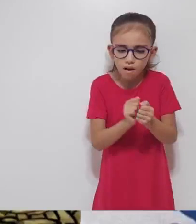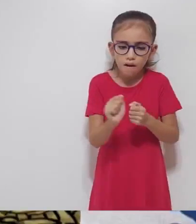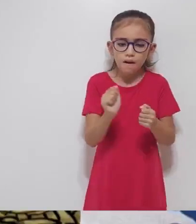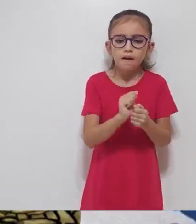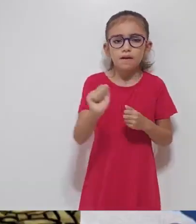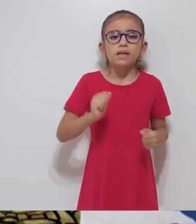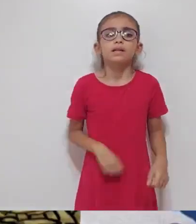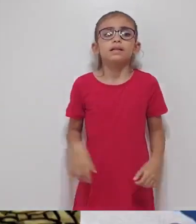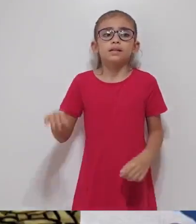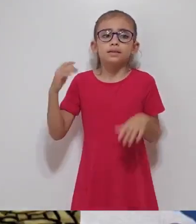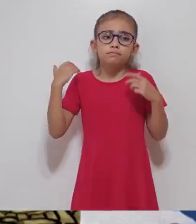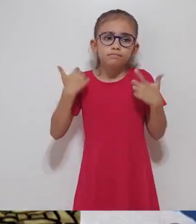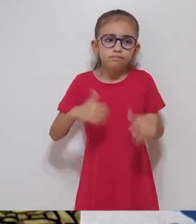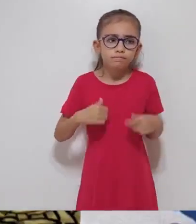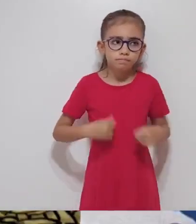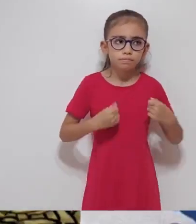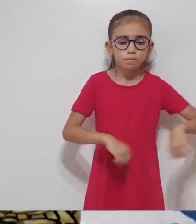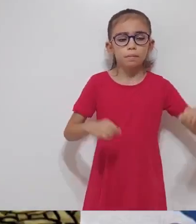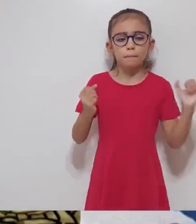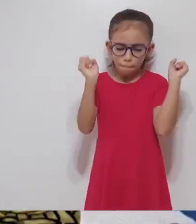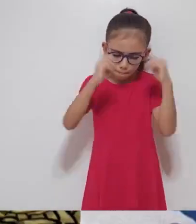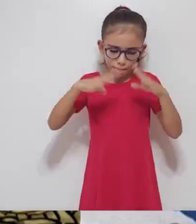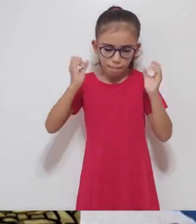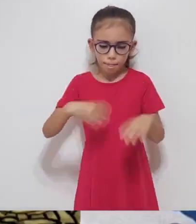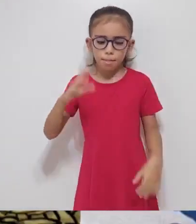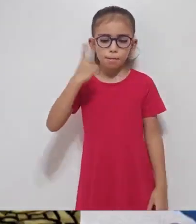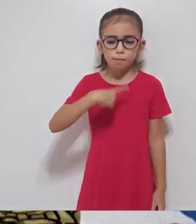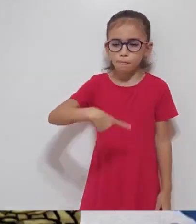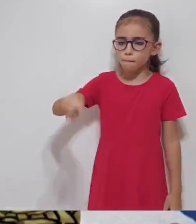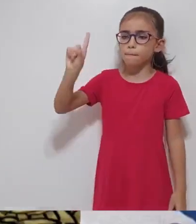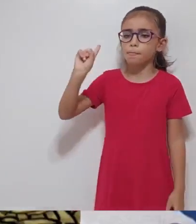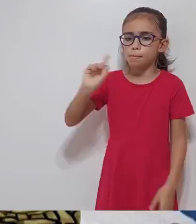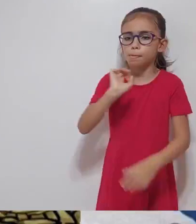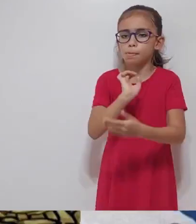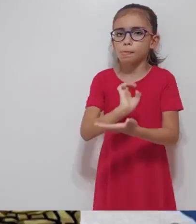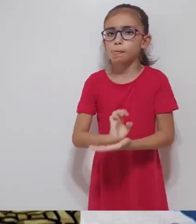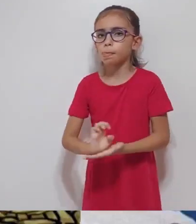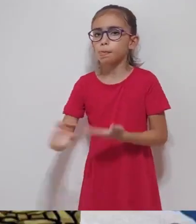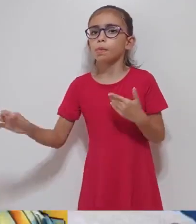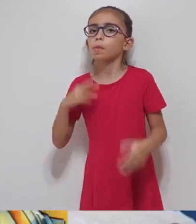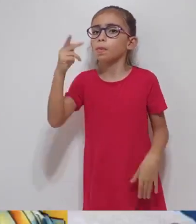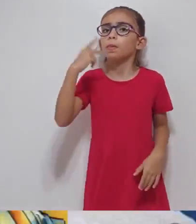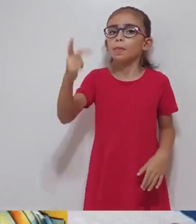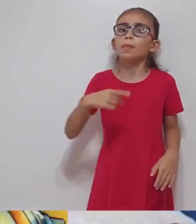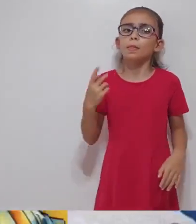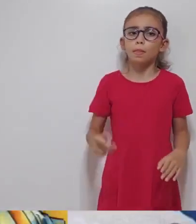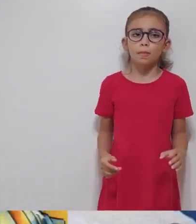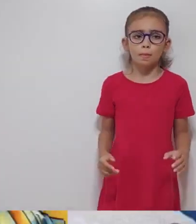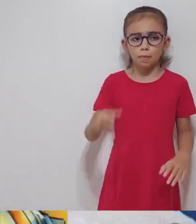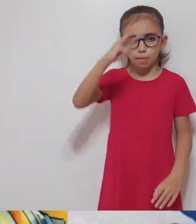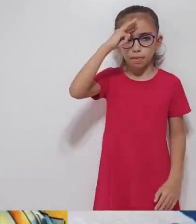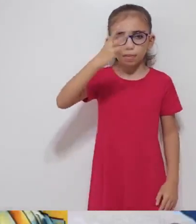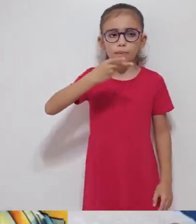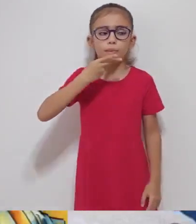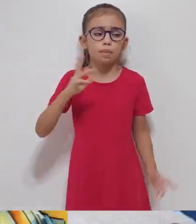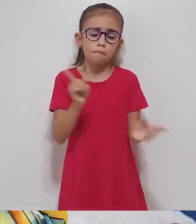lugar dependia da chuva. E o Senhor falou: vai lá, Elias, e fala com Acabe que não vai